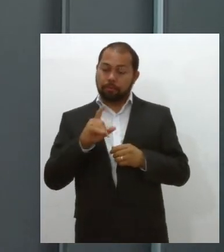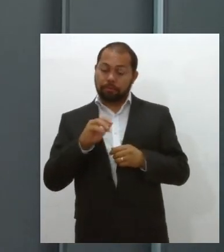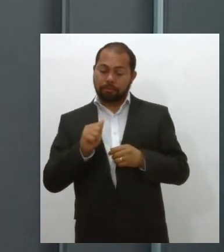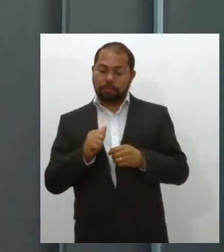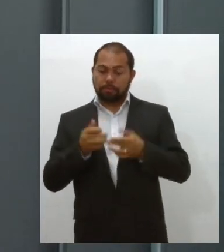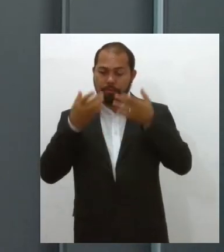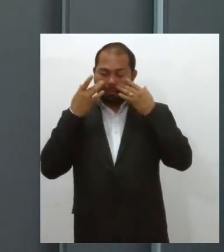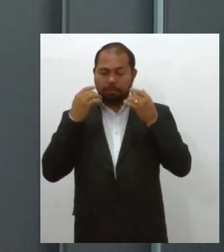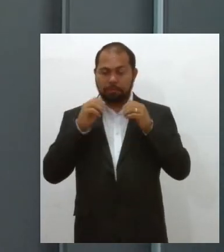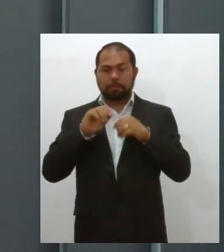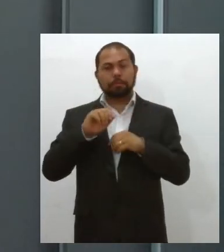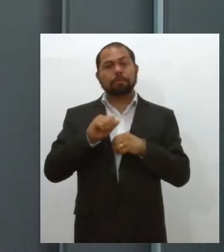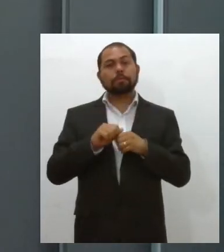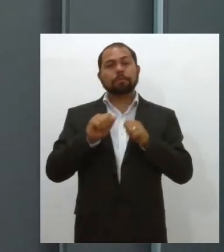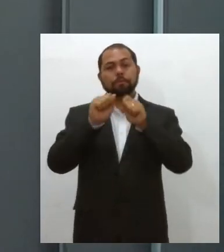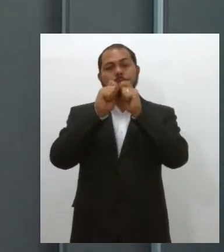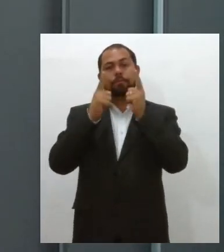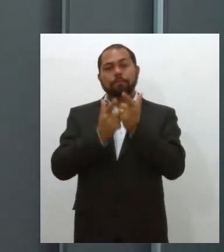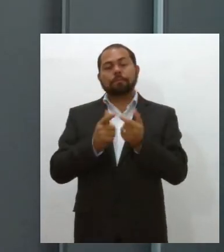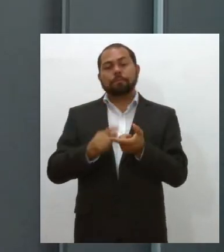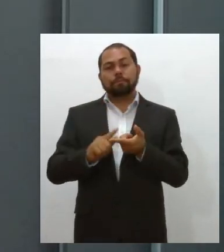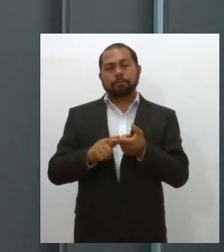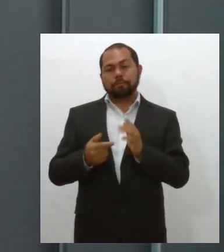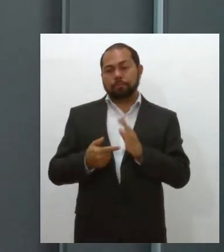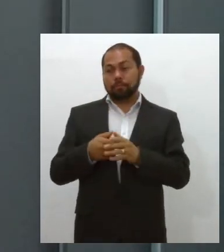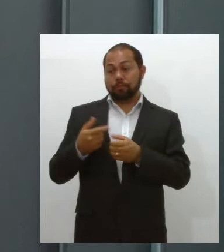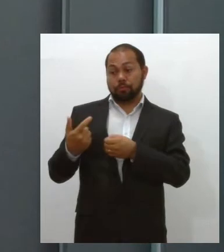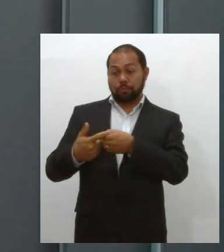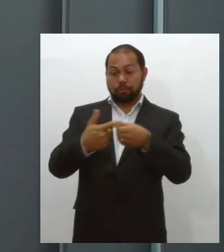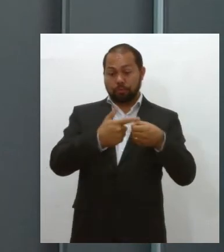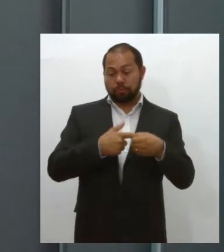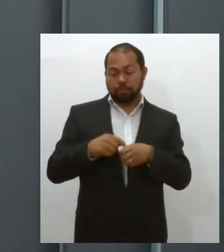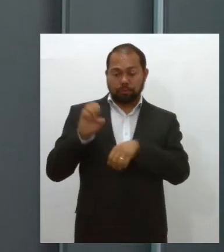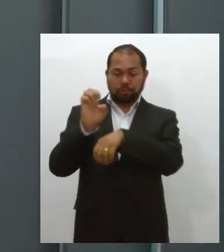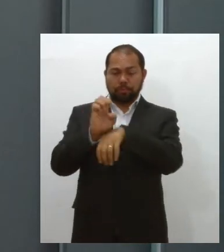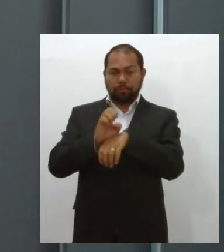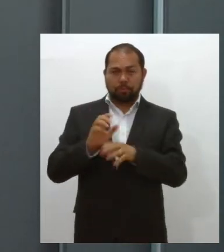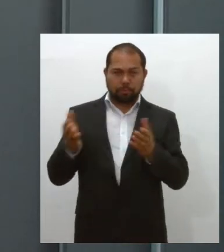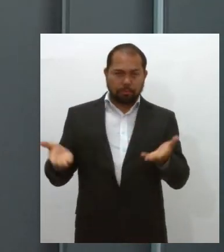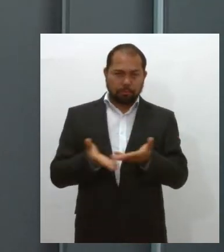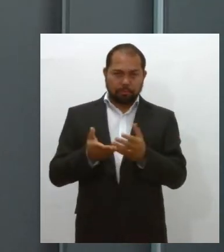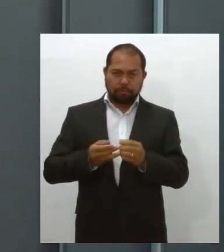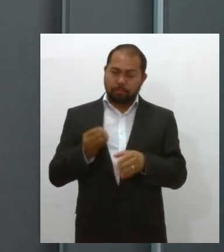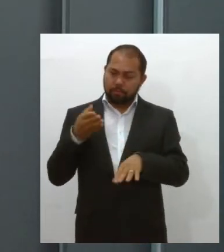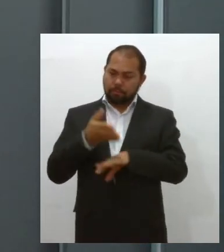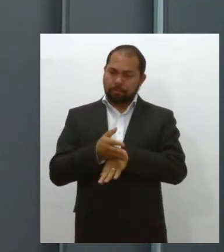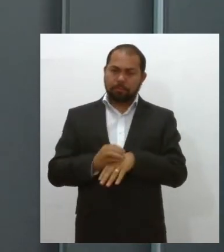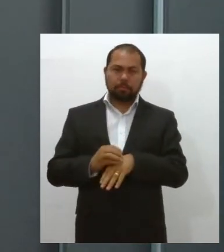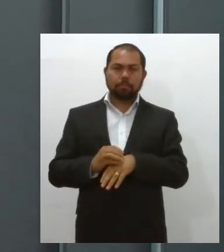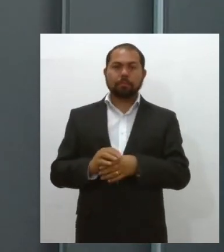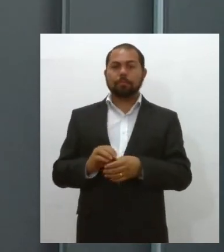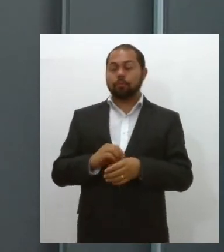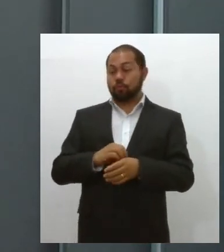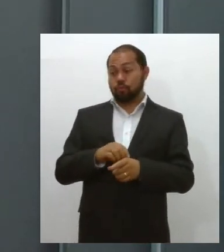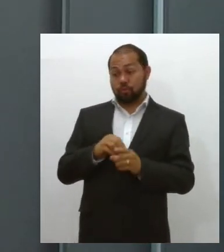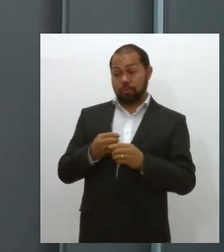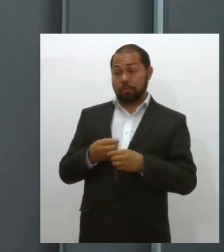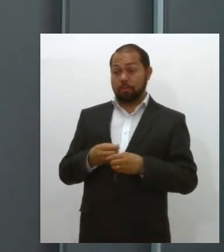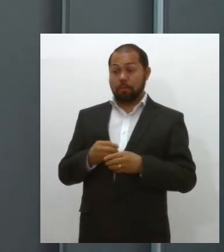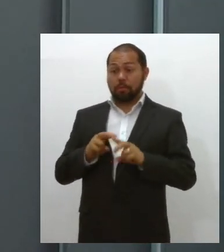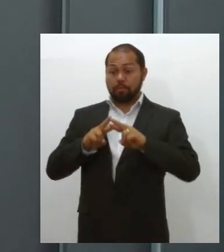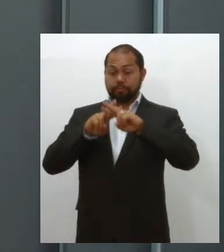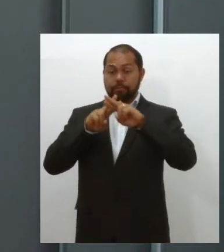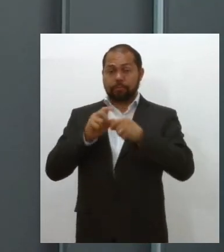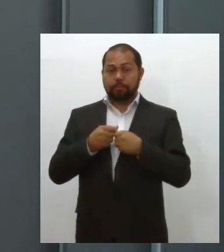percorrendo todo o estado de Sergipe. Desta vez, os espectadores foram os internos da Unidade Socioeducativa de Internação